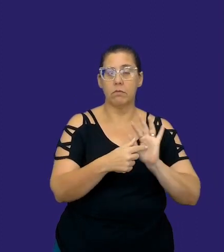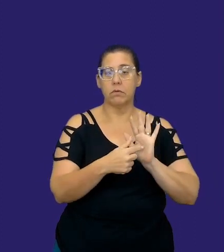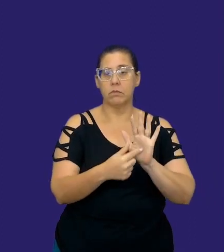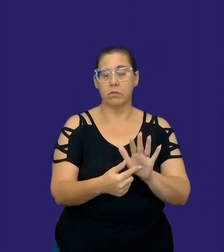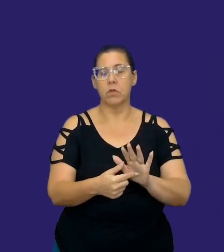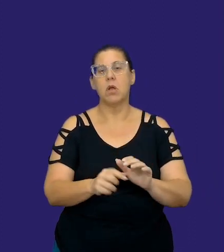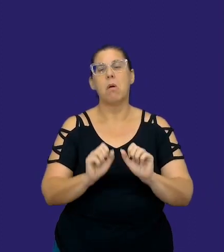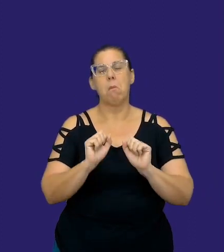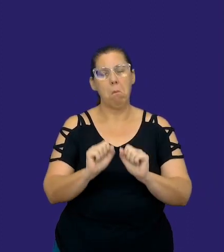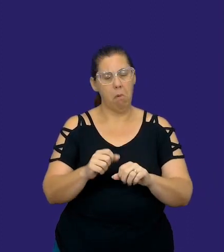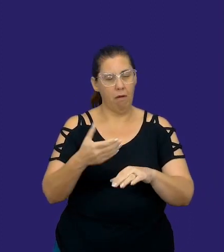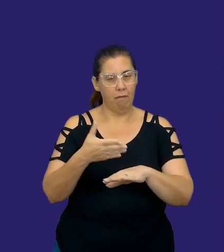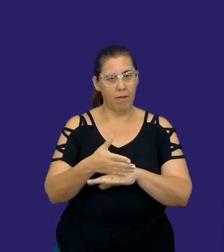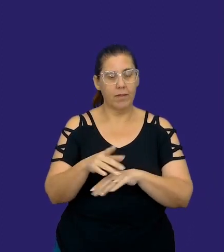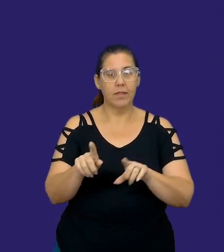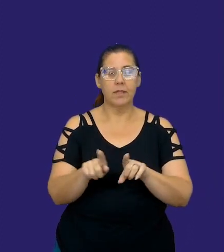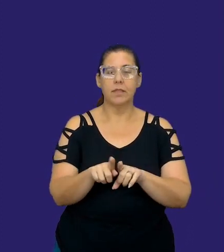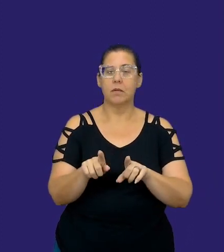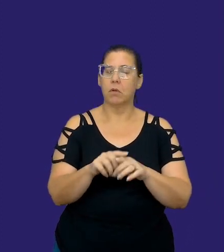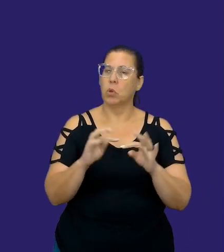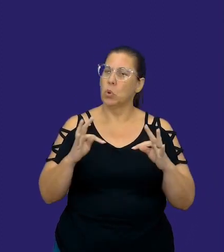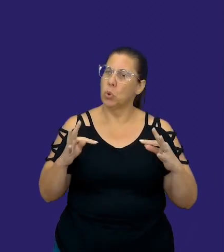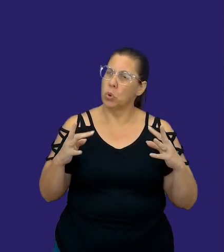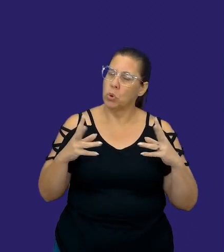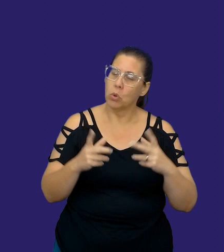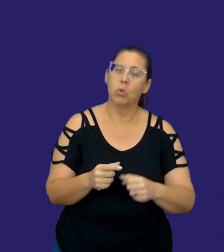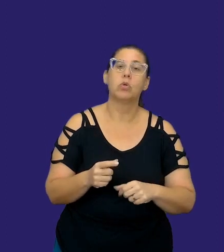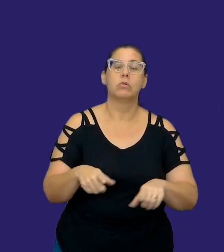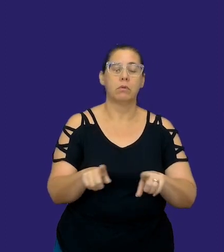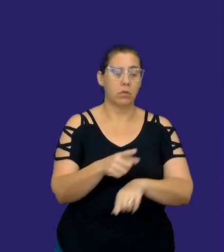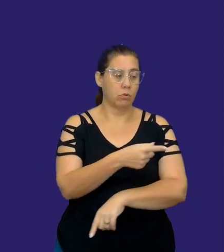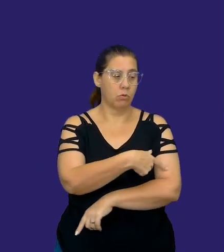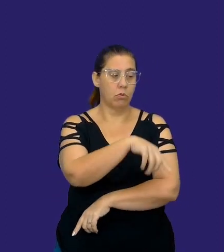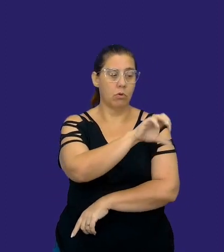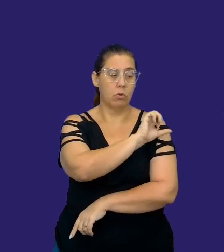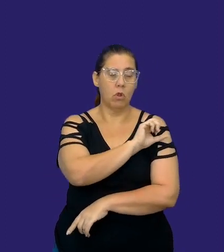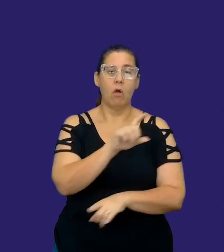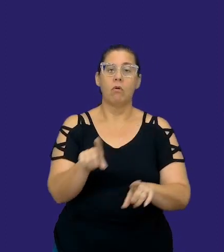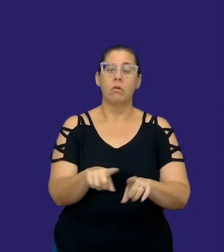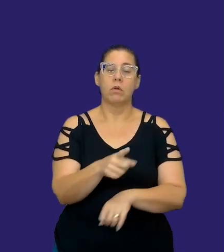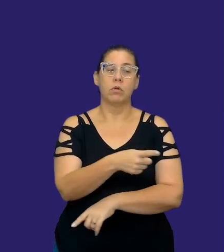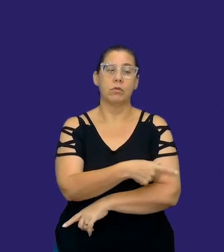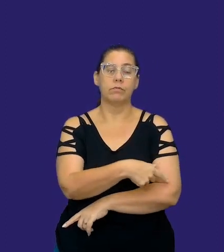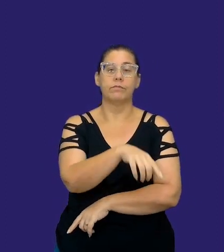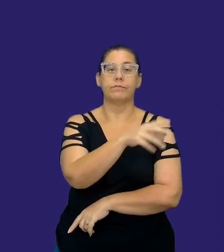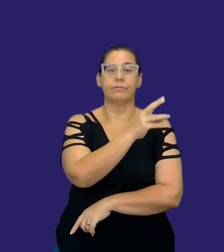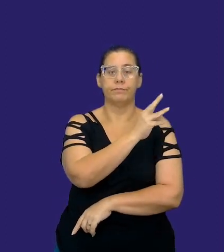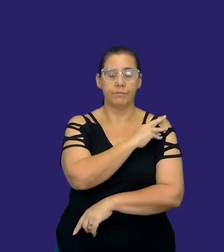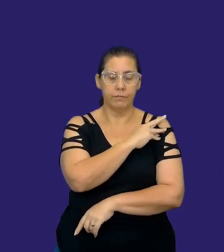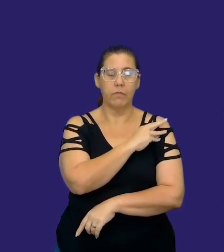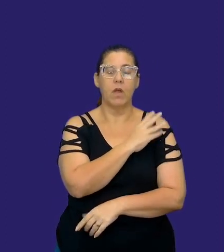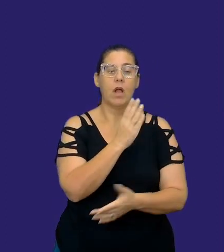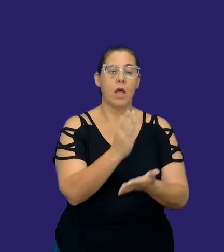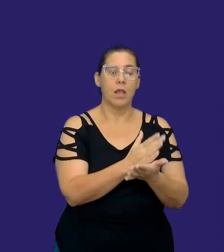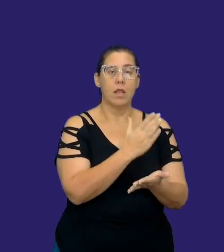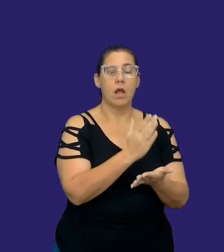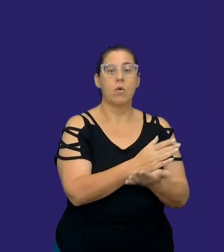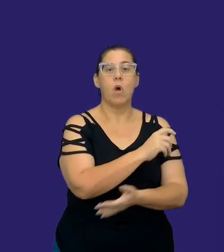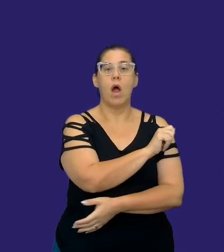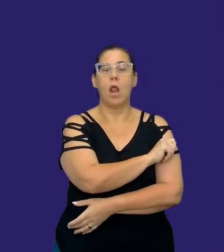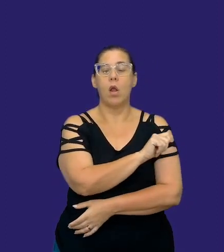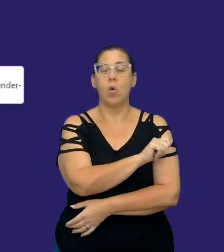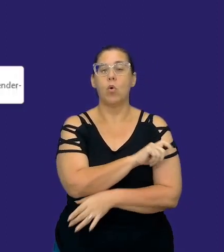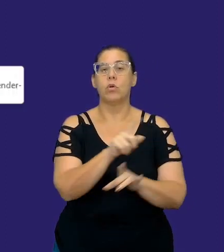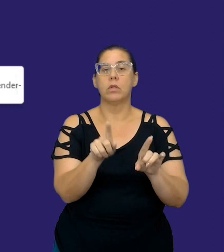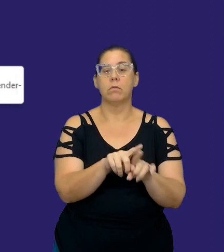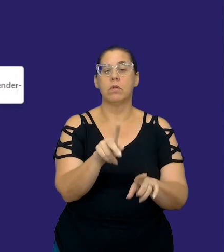e você poderá acessar aqui todos os materiais, tanto do ensino fundamental quanto do ensino médio, caderno do aluno, caderno do professor, através do link que